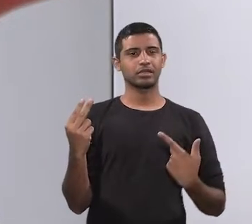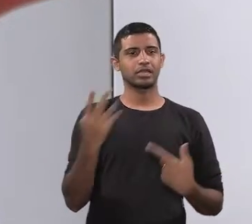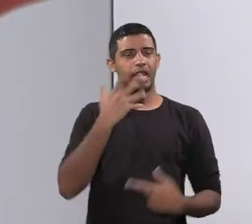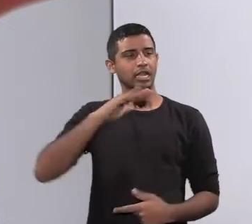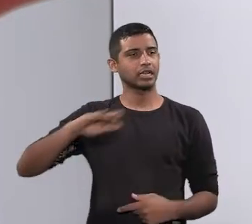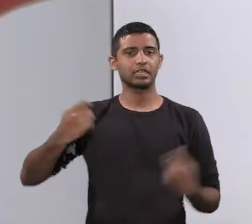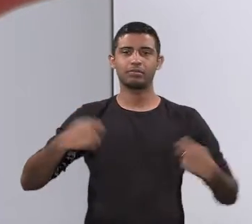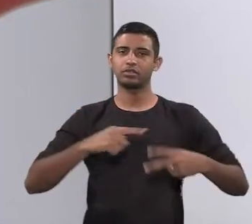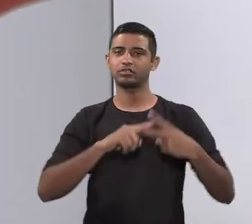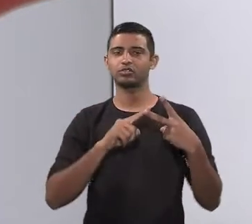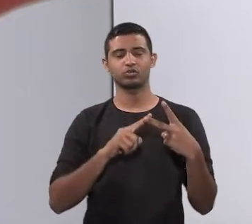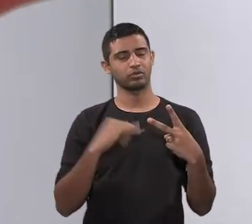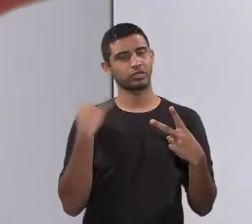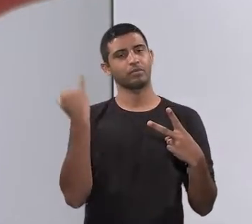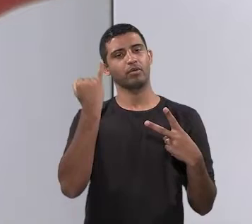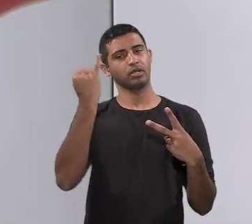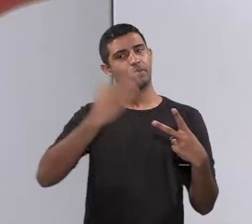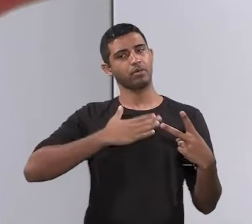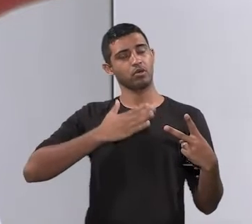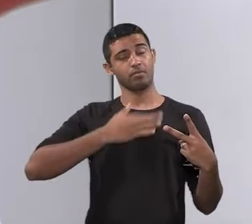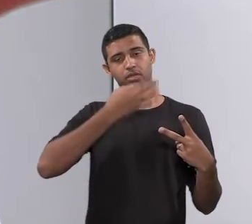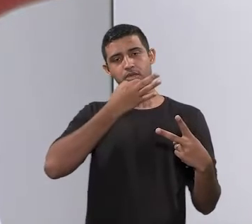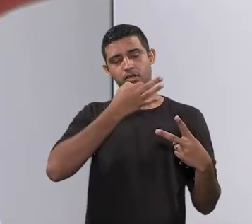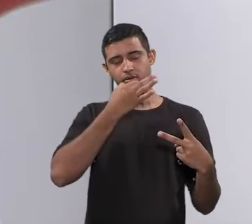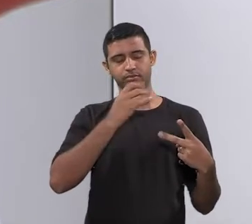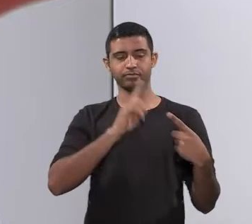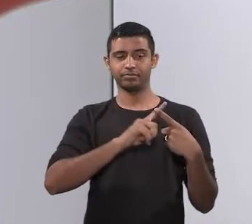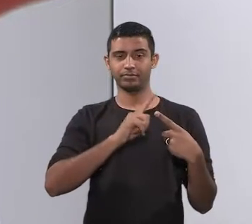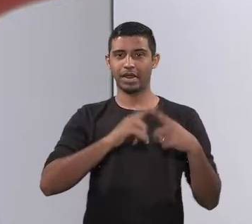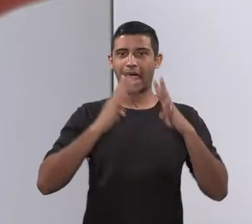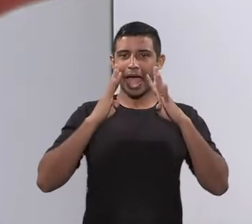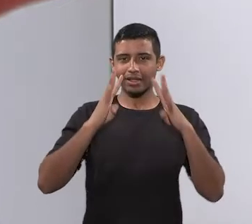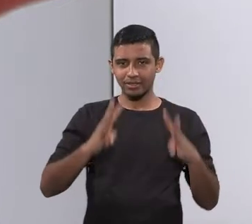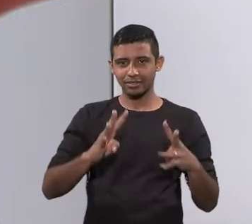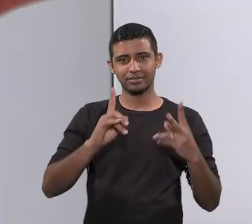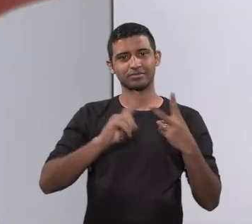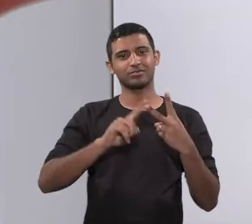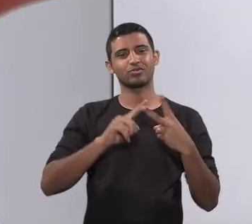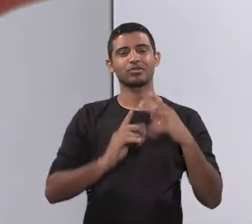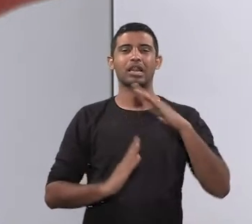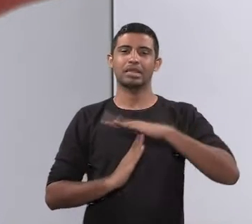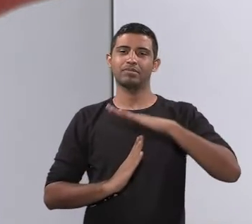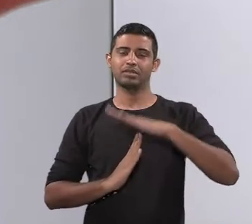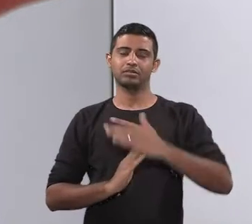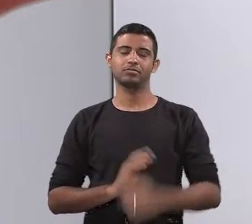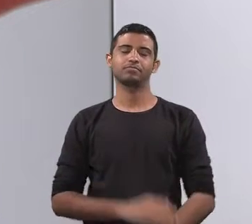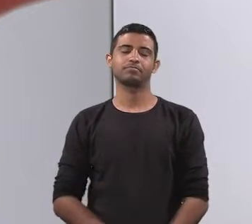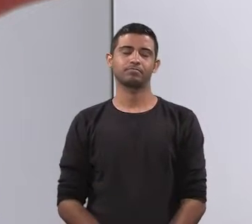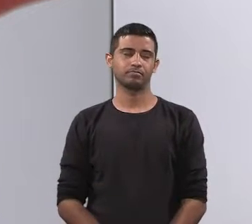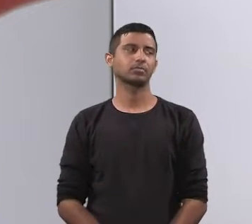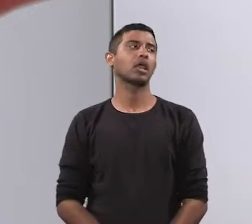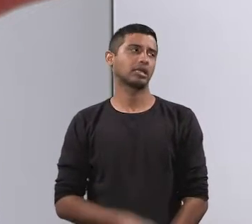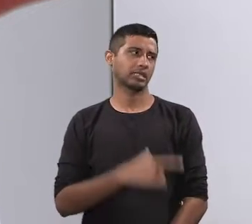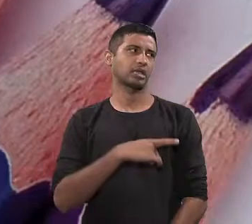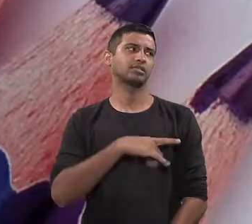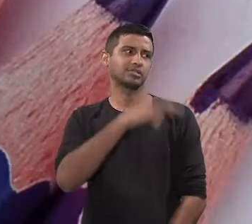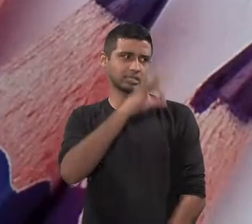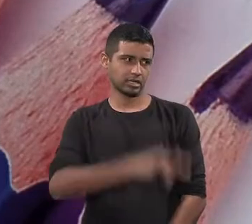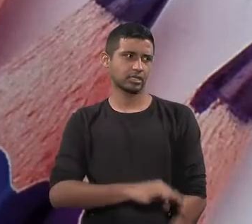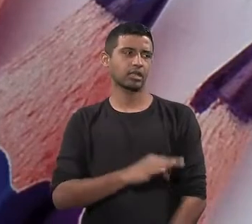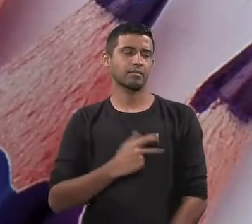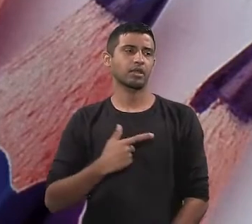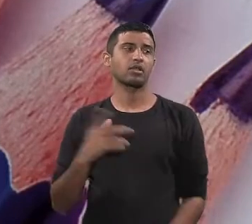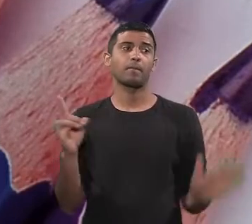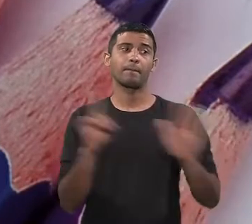basicamente precisa de 2 coisas, no meu entender: atenção e limites. Não, com certeza. Agora,